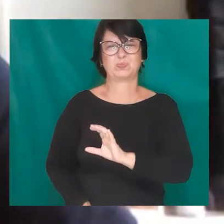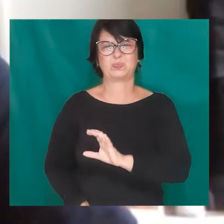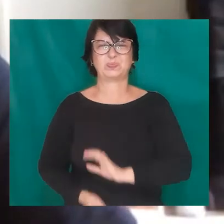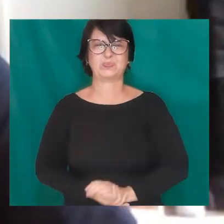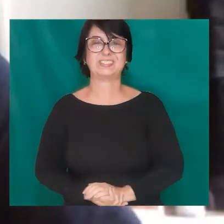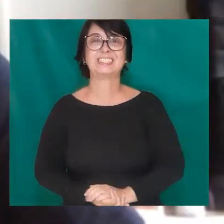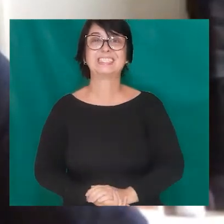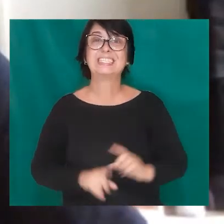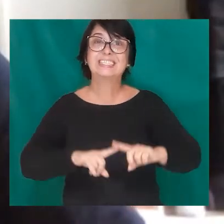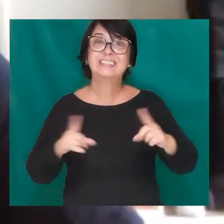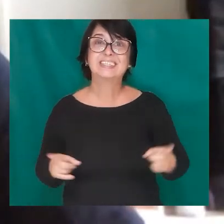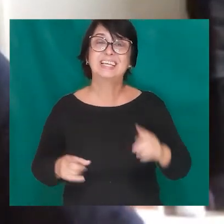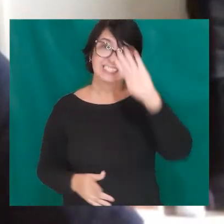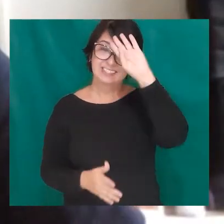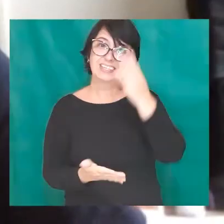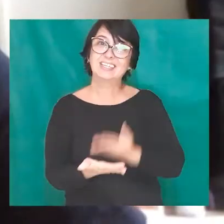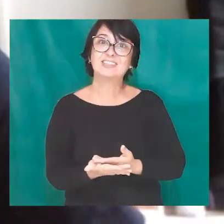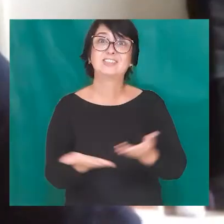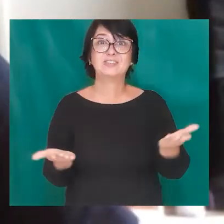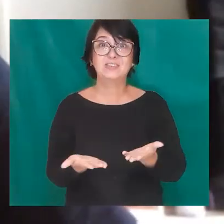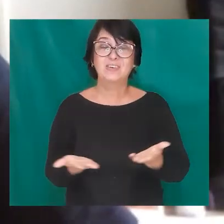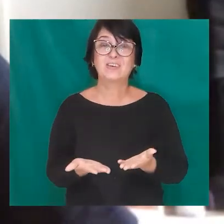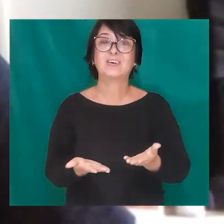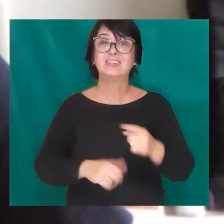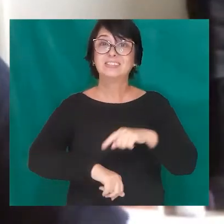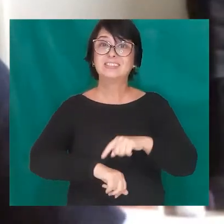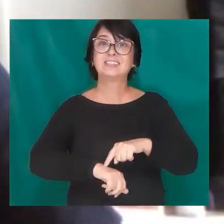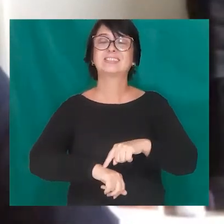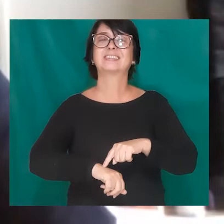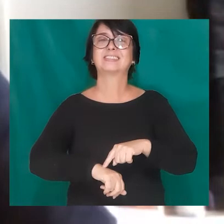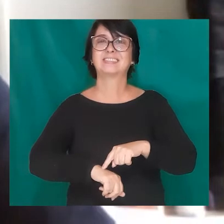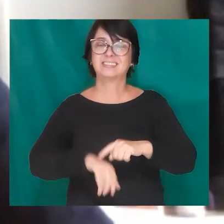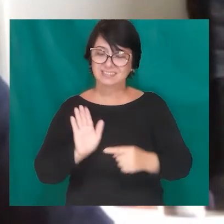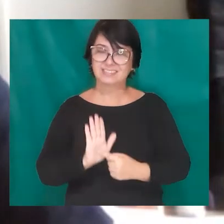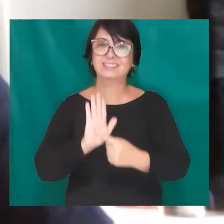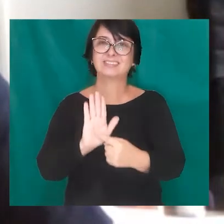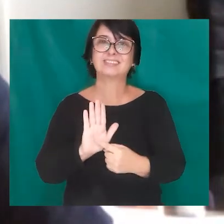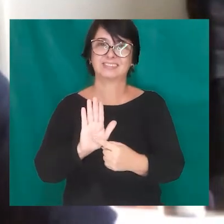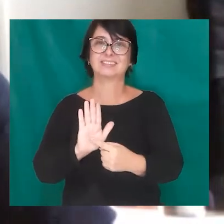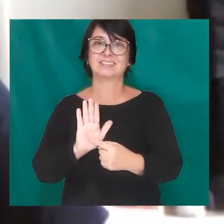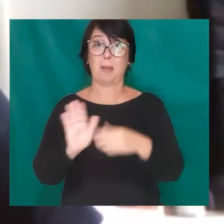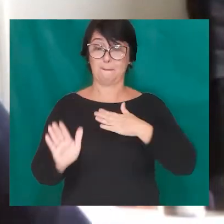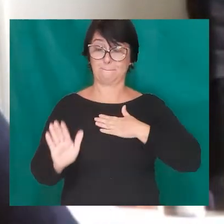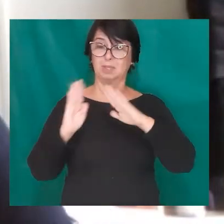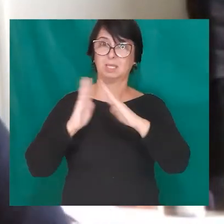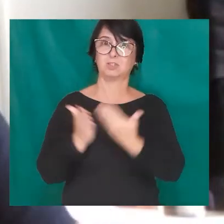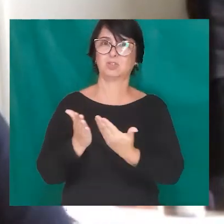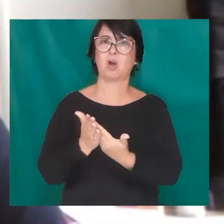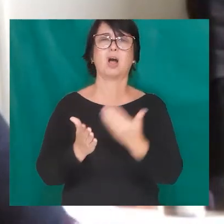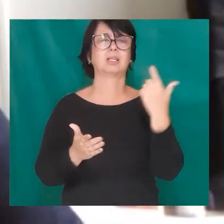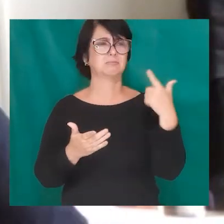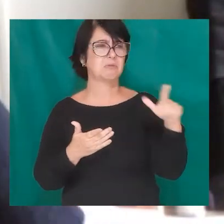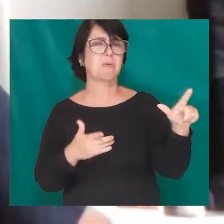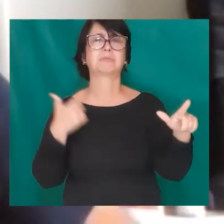mas tenho certeza que hoje em dia as opções de o que é oferecido não só pela minha escola, mas por várias outras